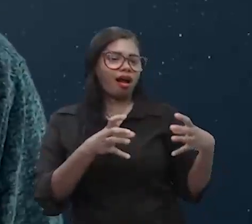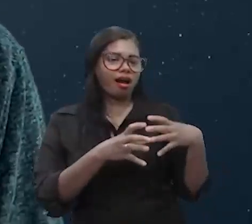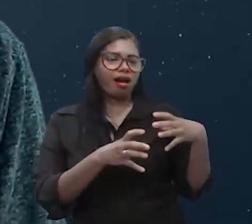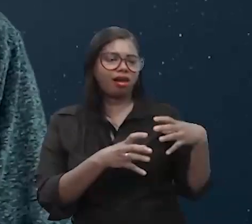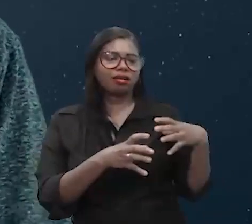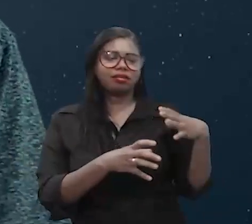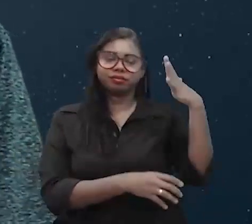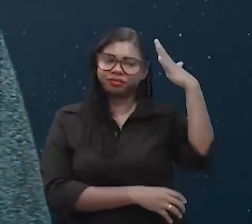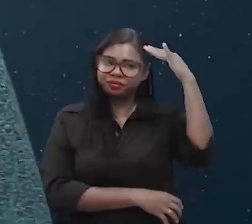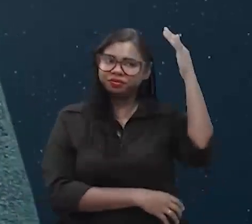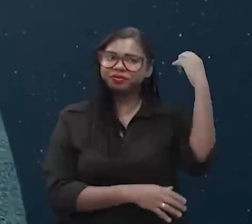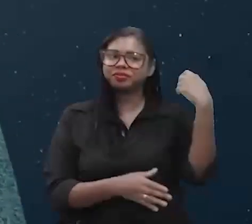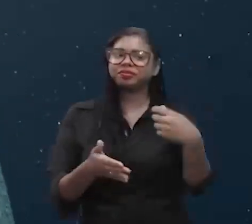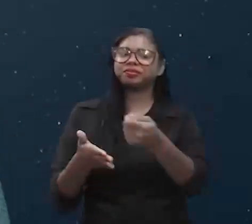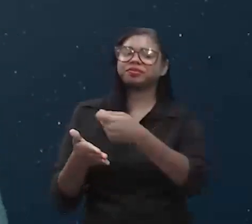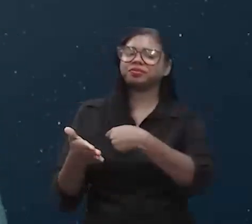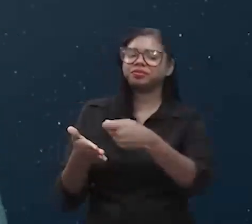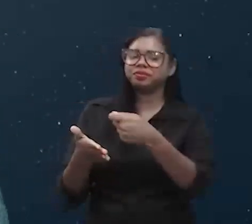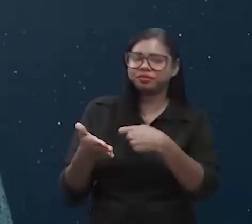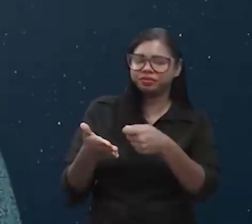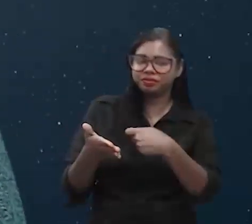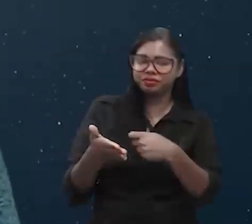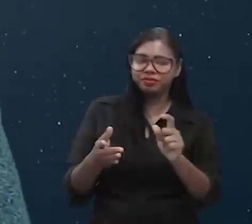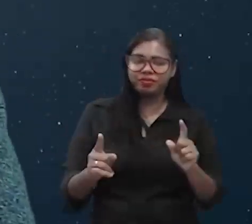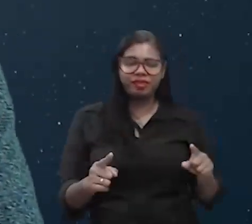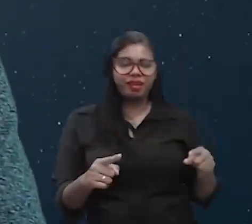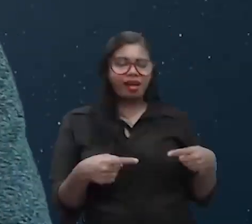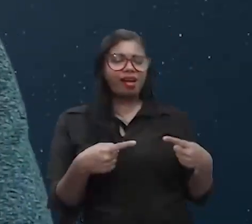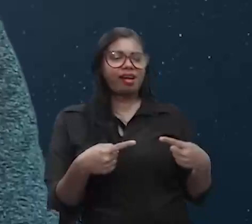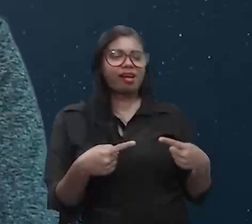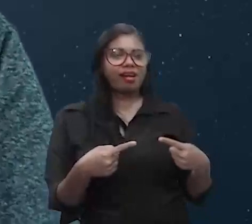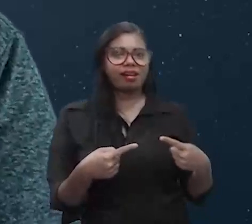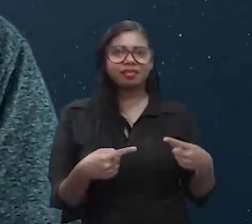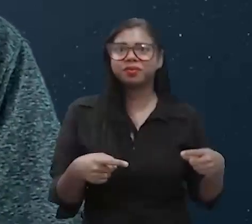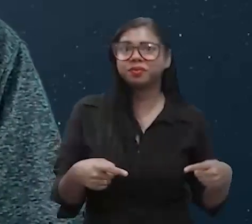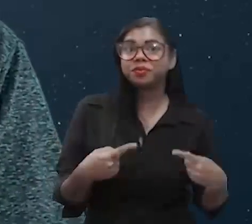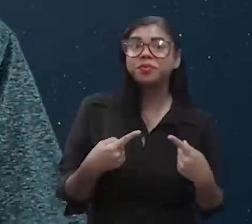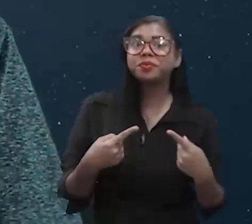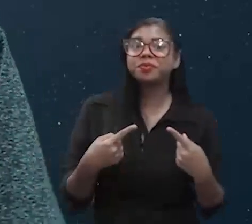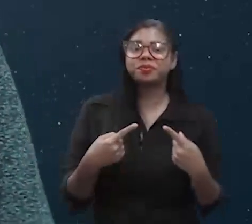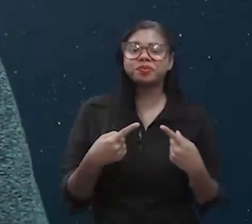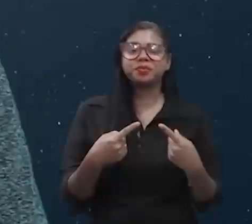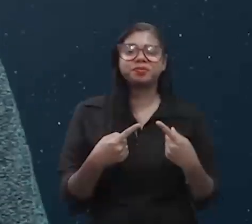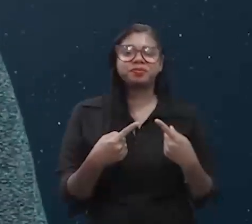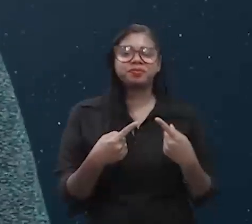escritores que provocaram a descoberta do Brasil